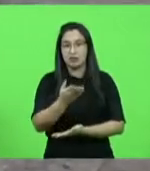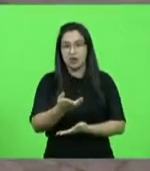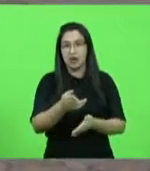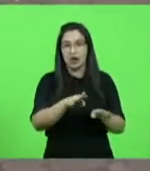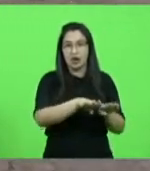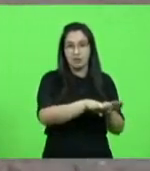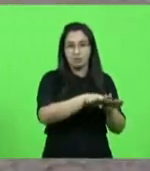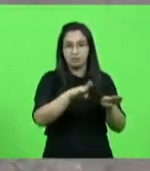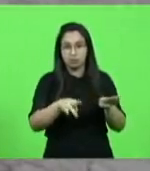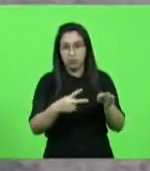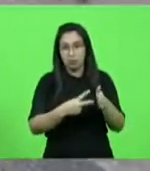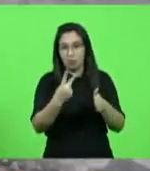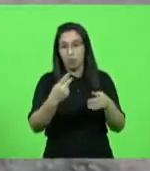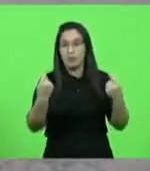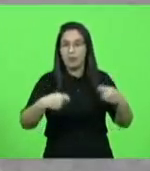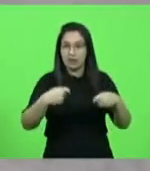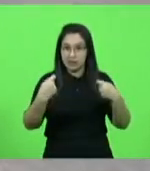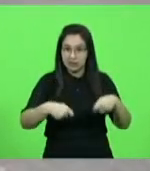duplicação,